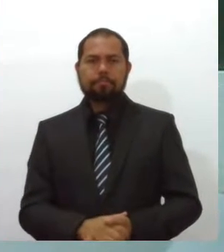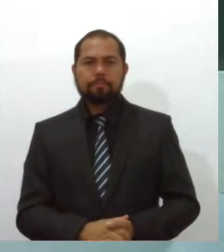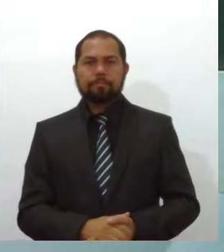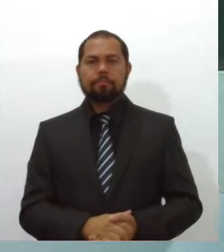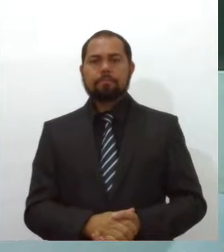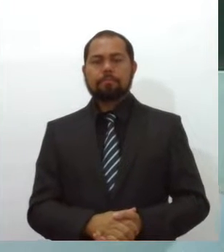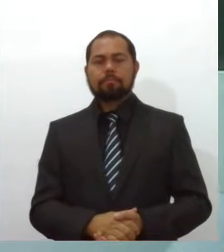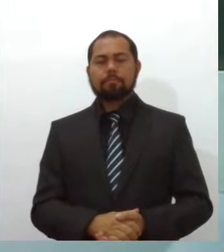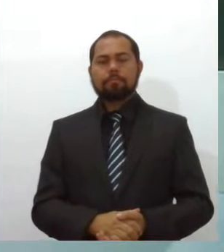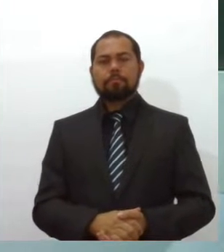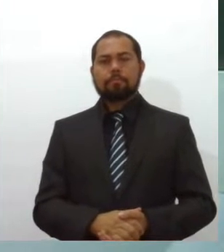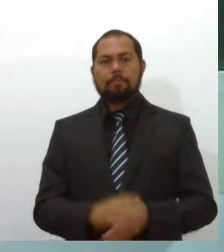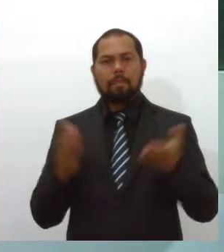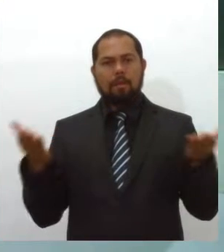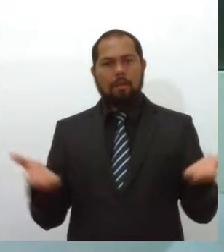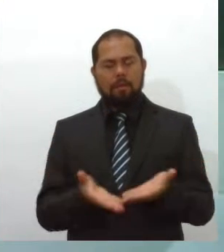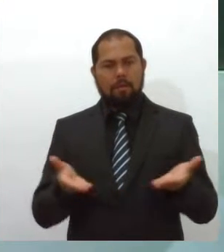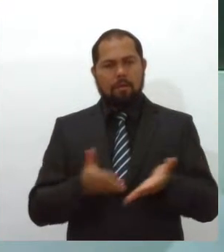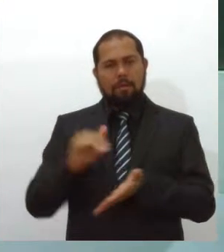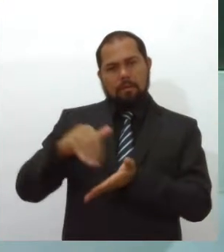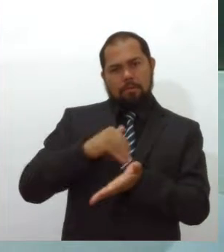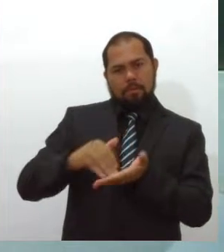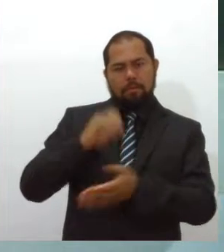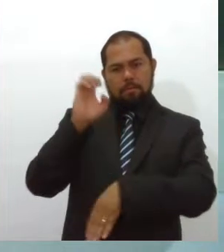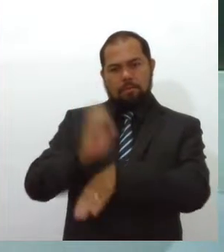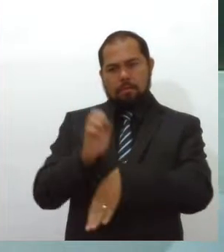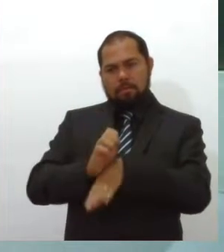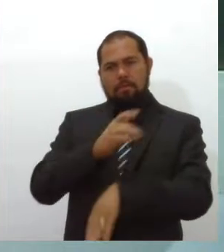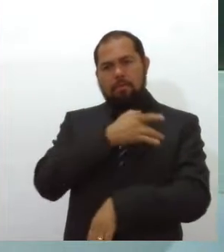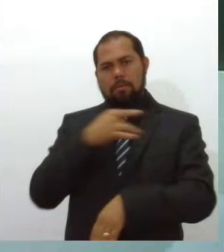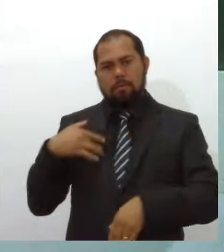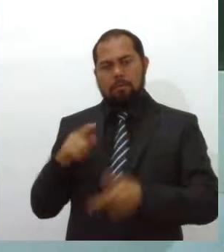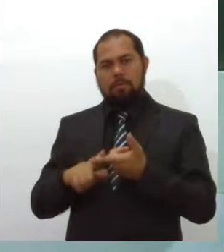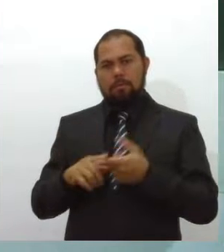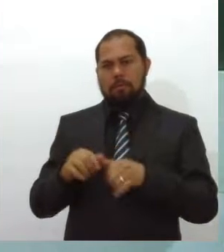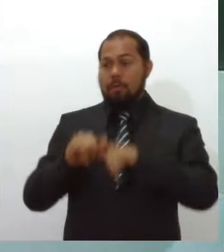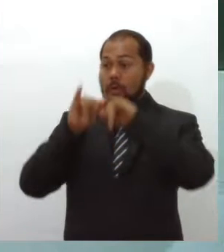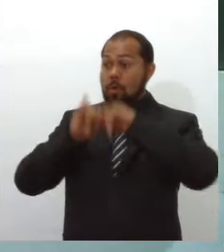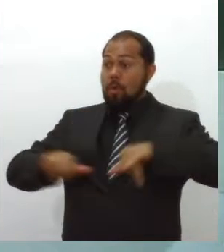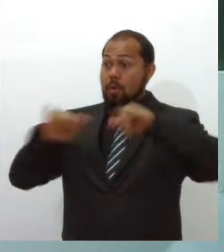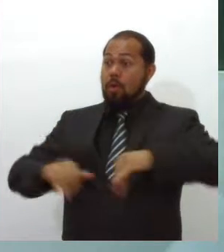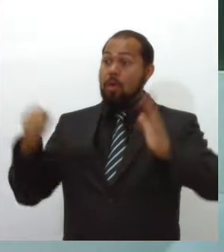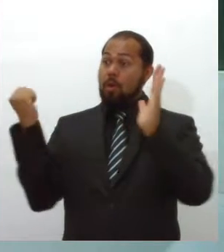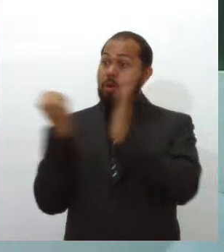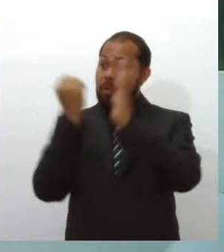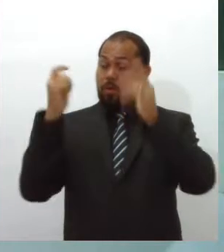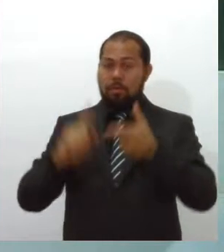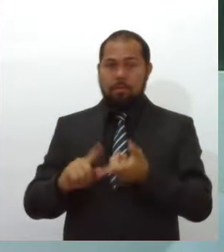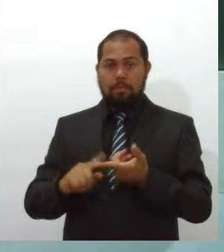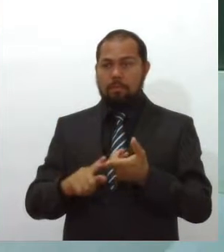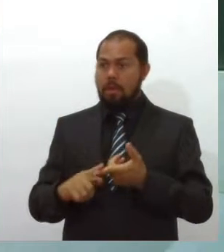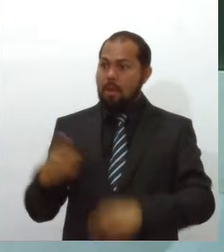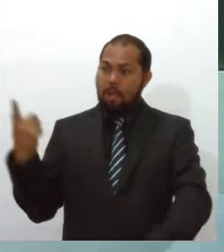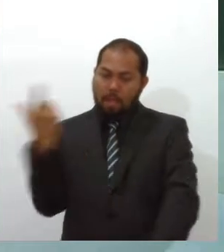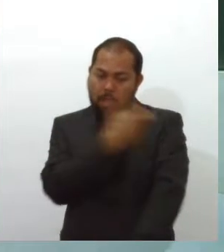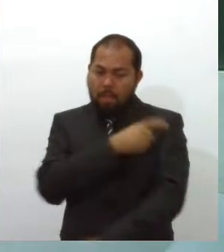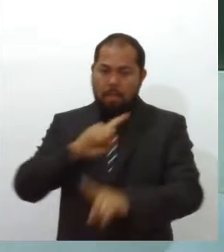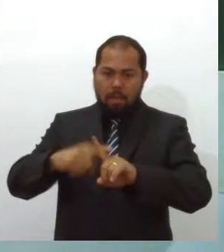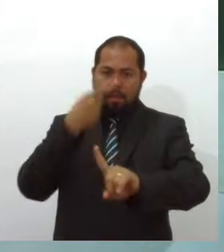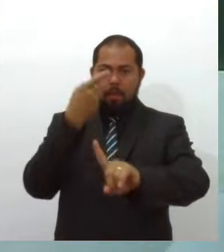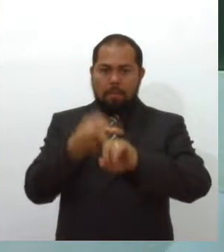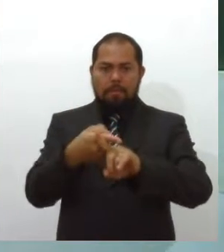E hoje a Secretaria de Estado da Saúde lança oficialmente a campanha Vacina Mais Sergipe. O objetivo é